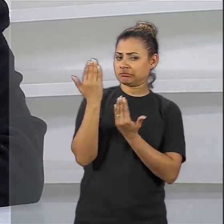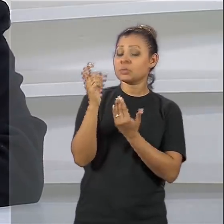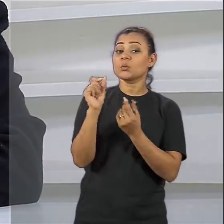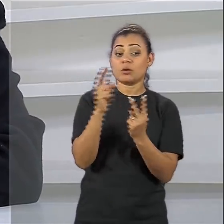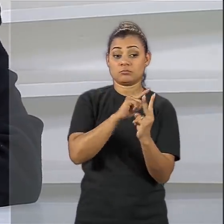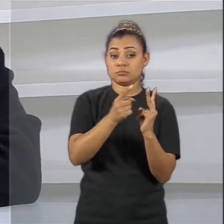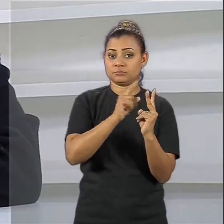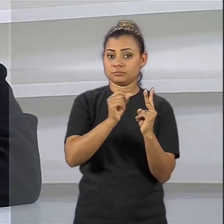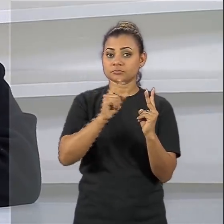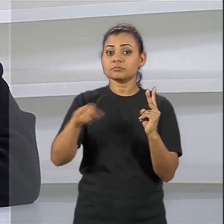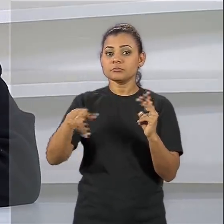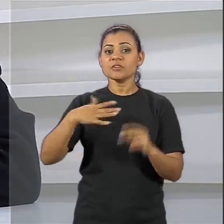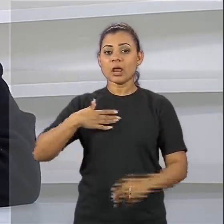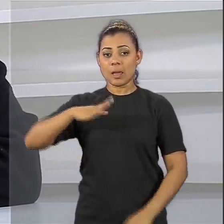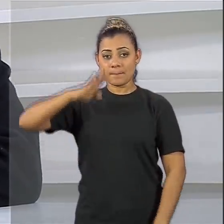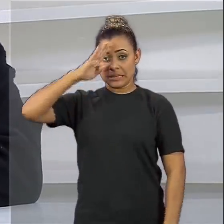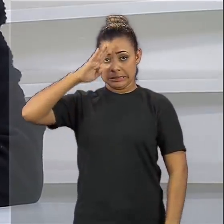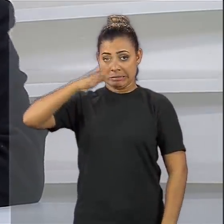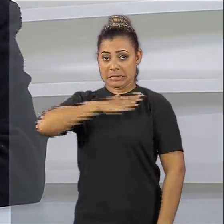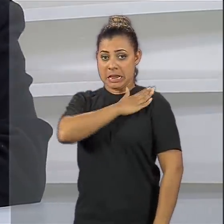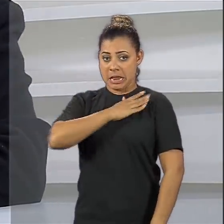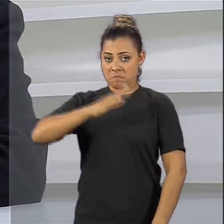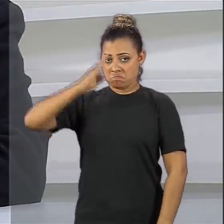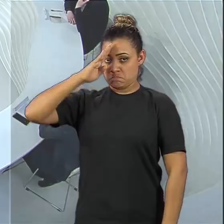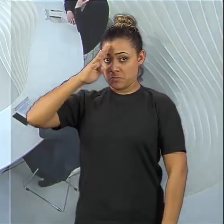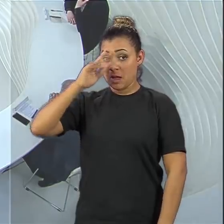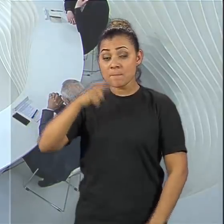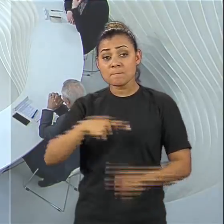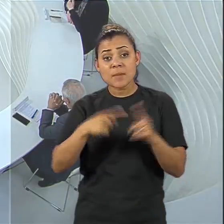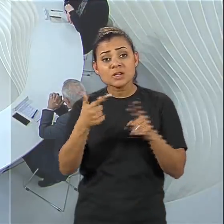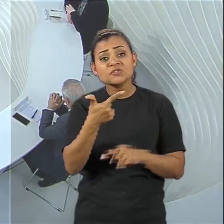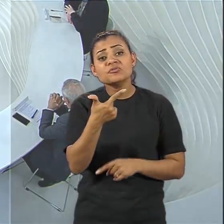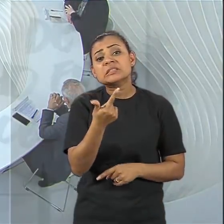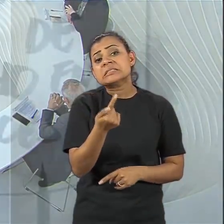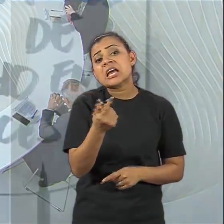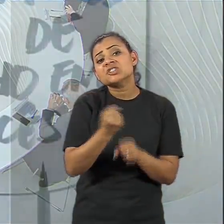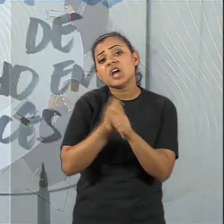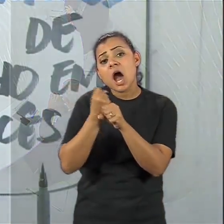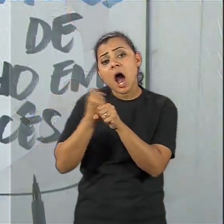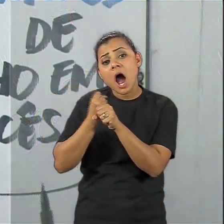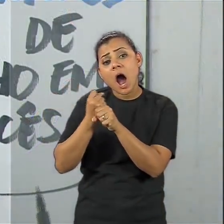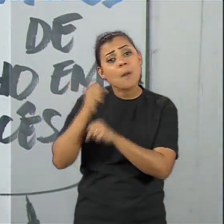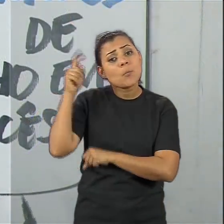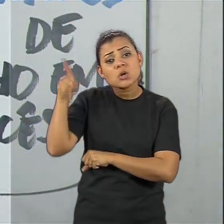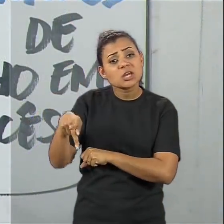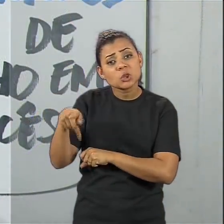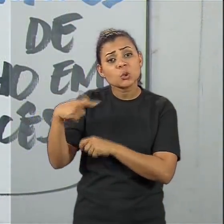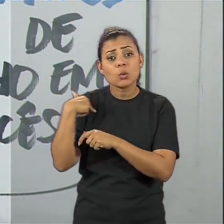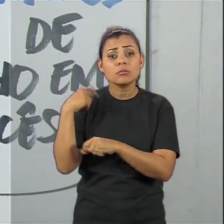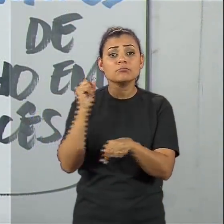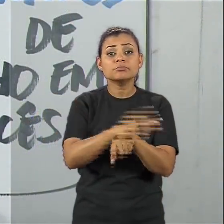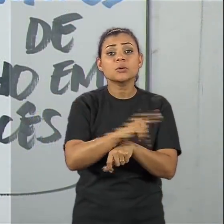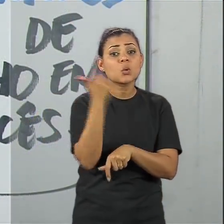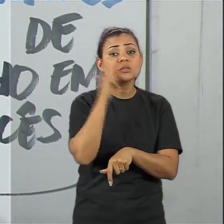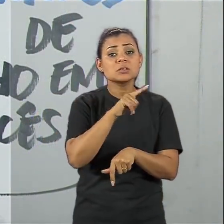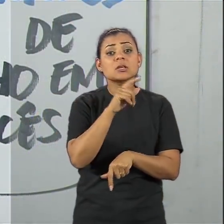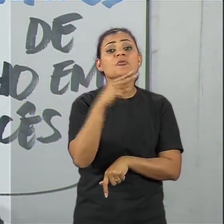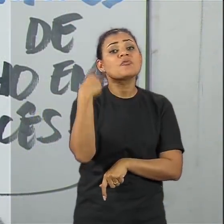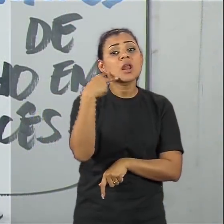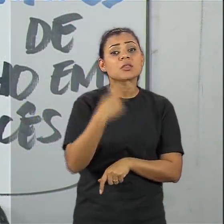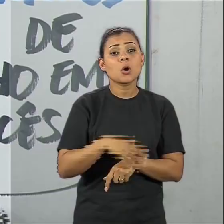se apresenta como militar e deixou de ser militar há 27 anos e saiu, como o Cláudio falou, saiu